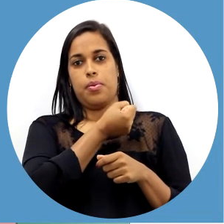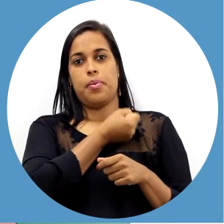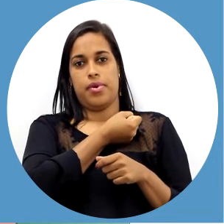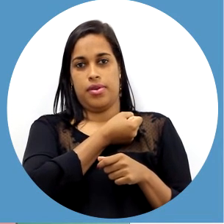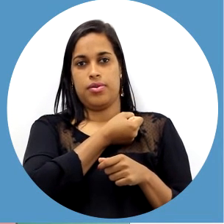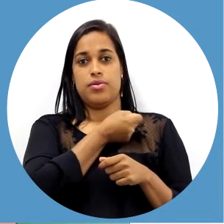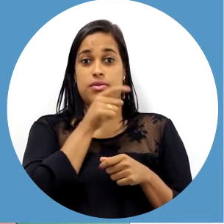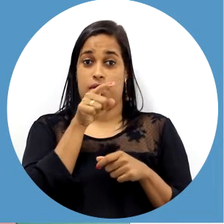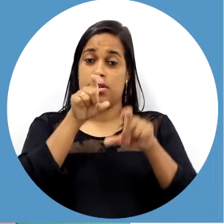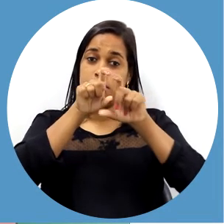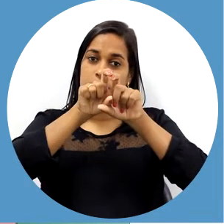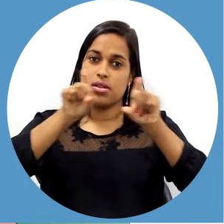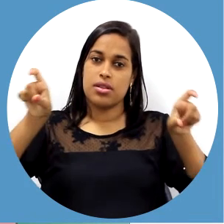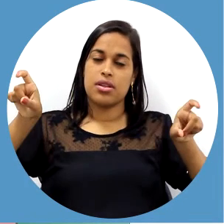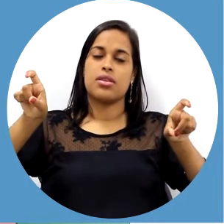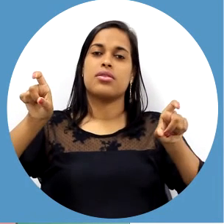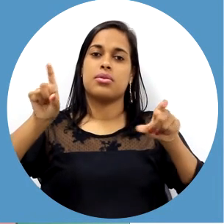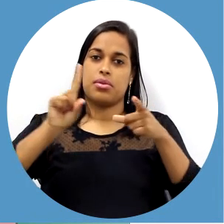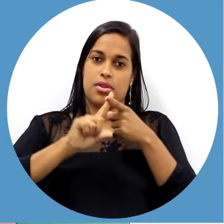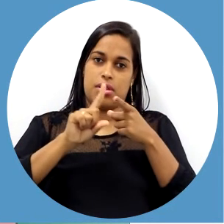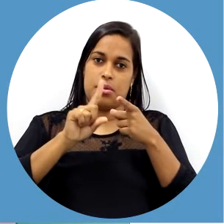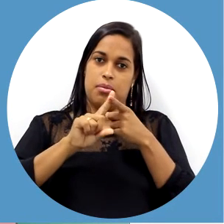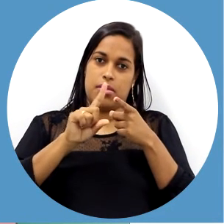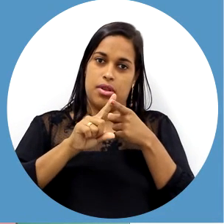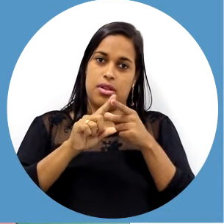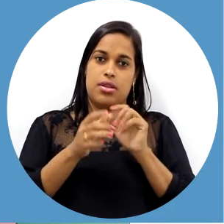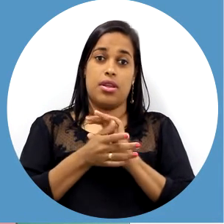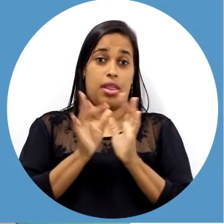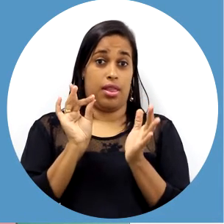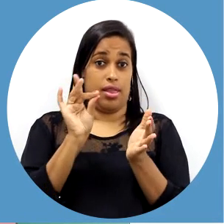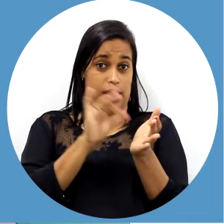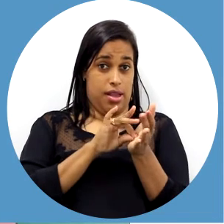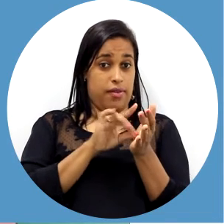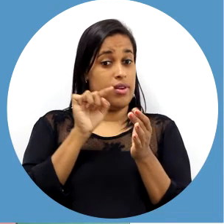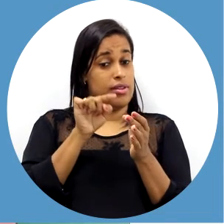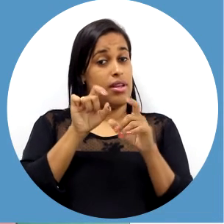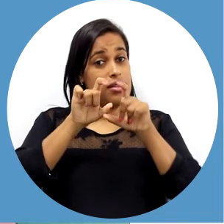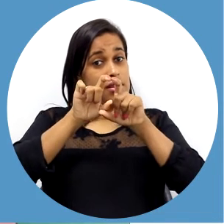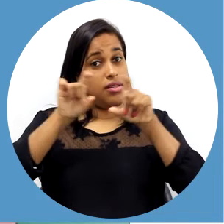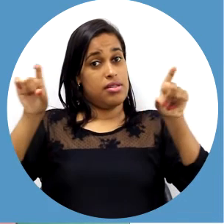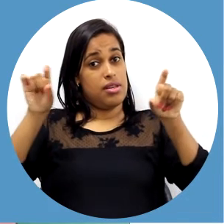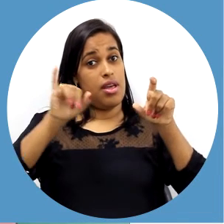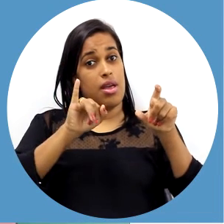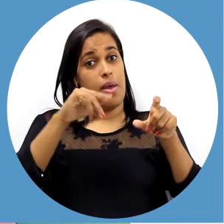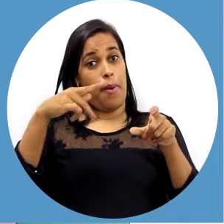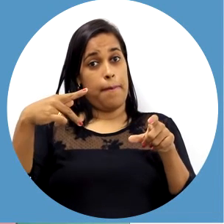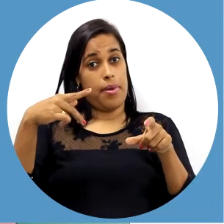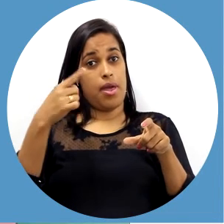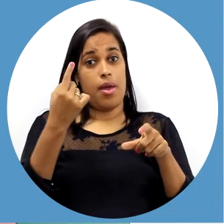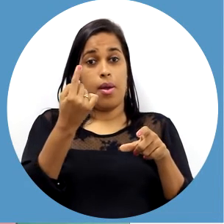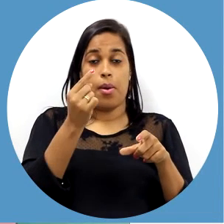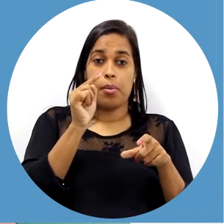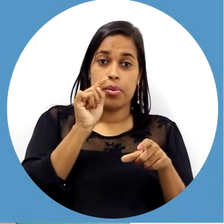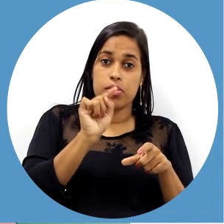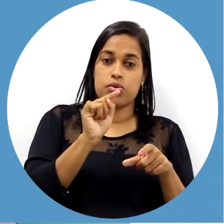números uns formando esse endereçamento de rede. Então, na verdade, esse endereço de